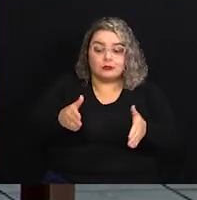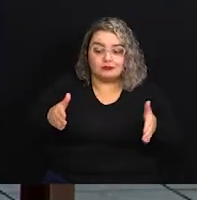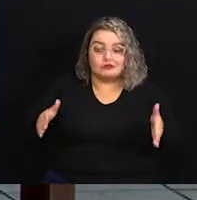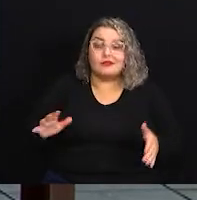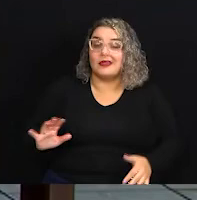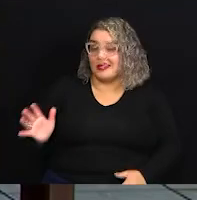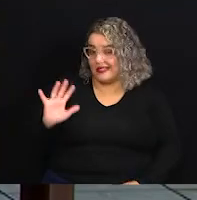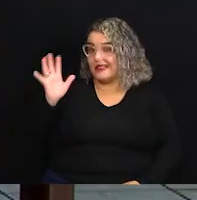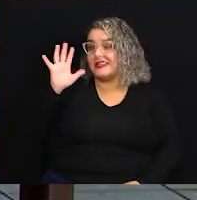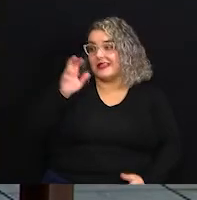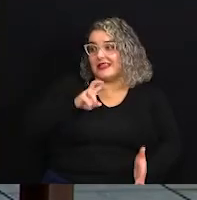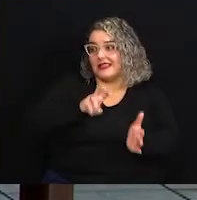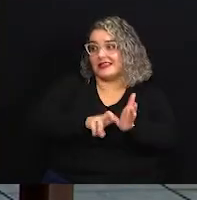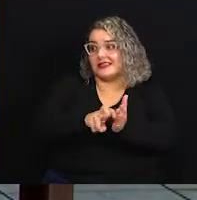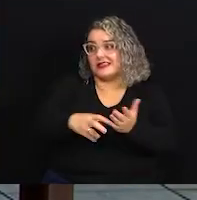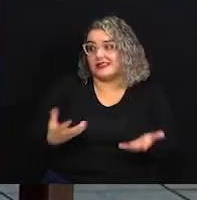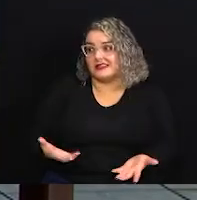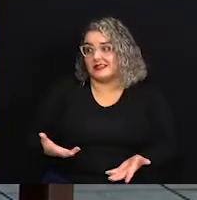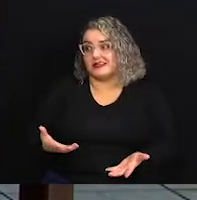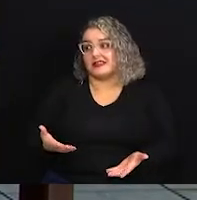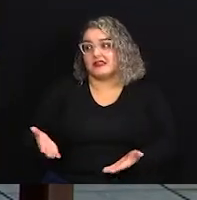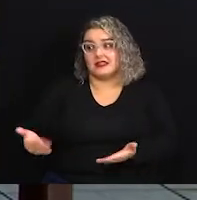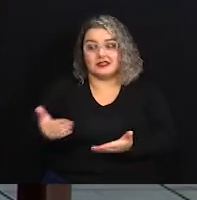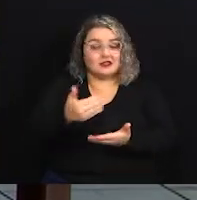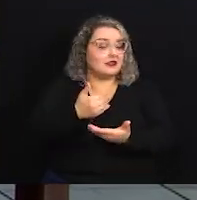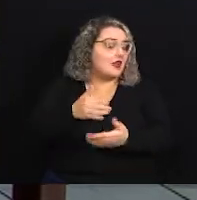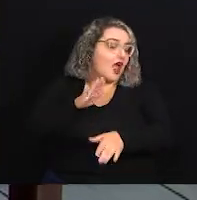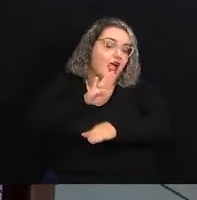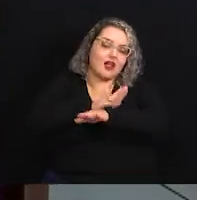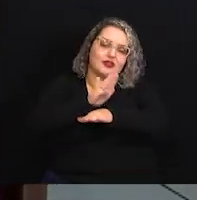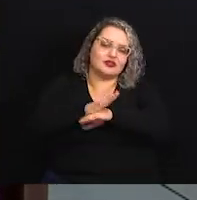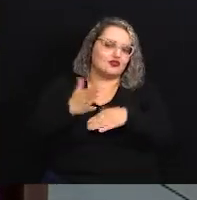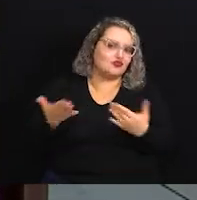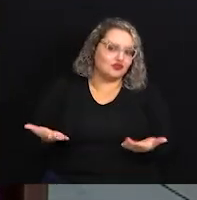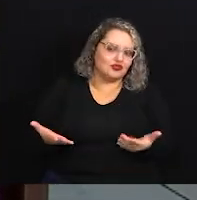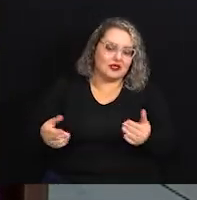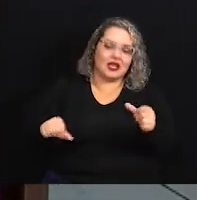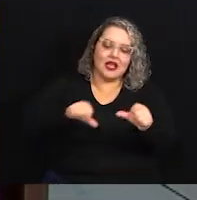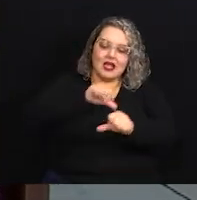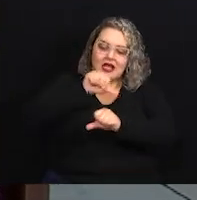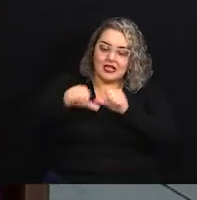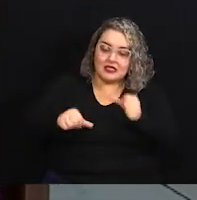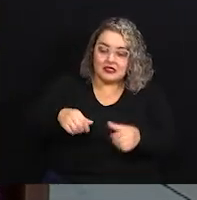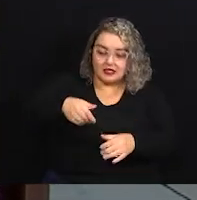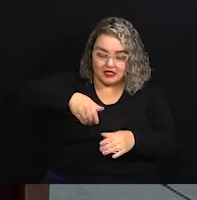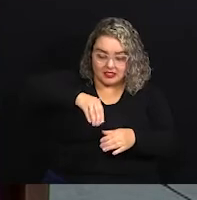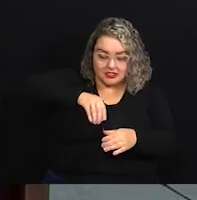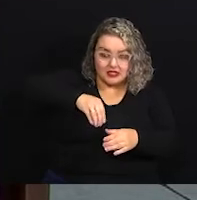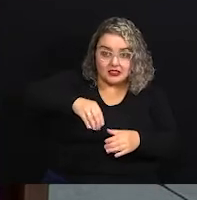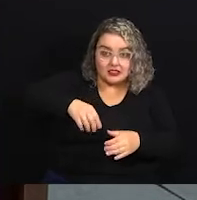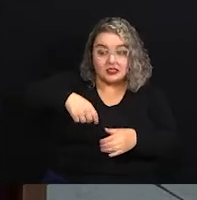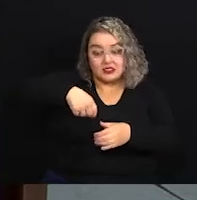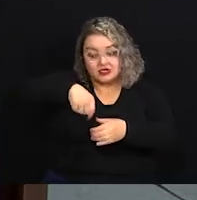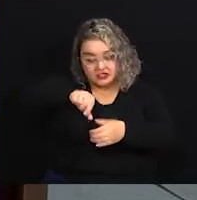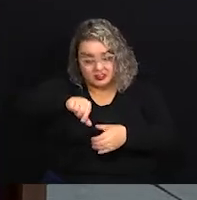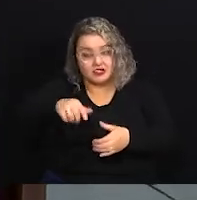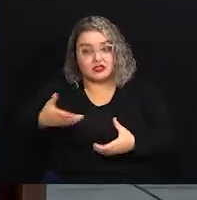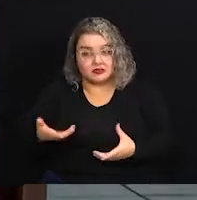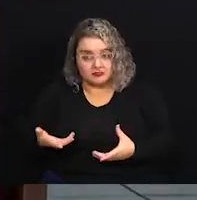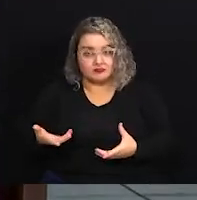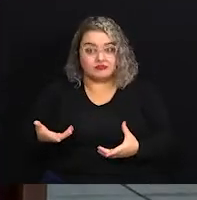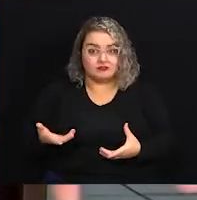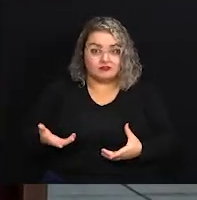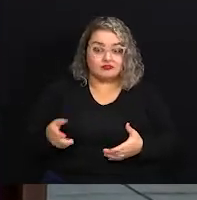e isso é tudo caro, essas cadeiras. Então, essa coleta ajuda muito a transformar tampinhas e